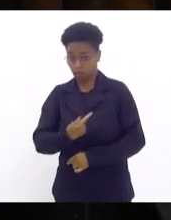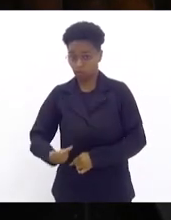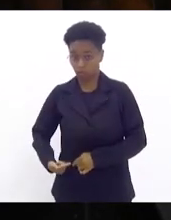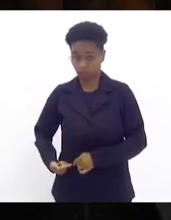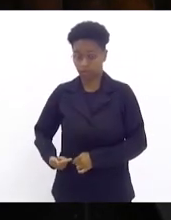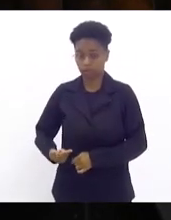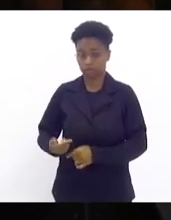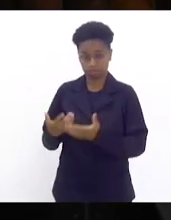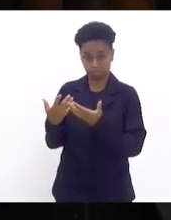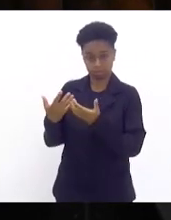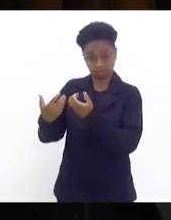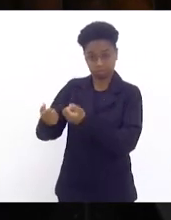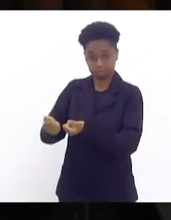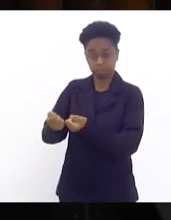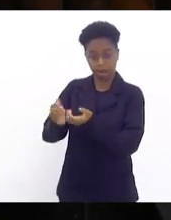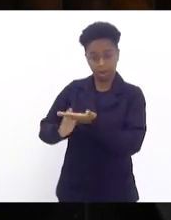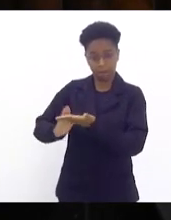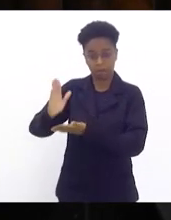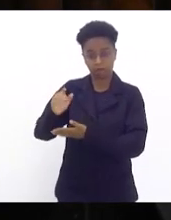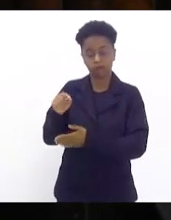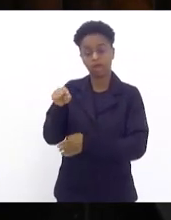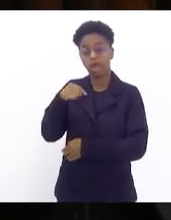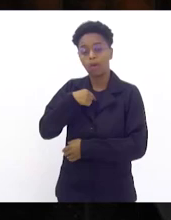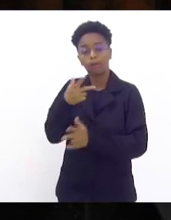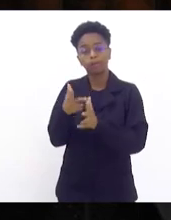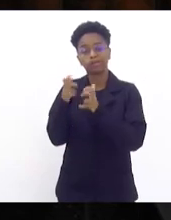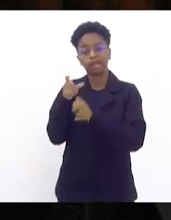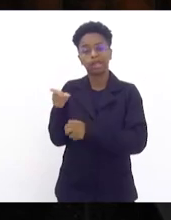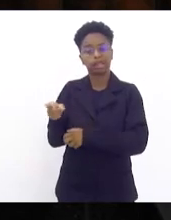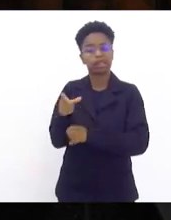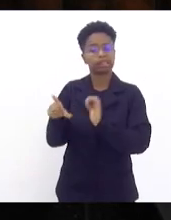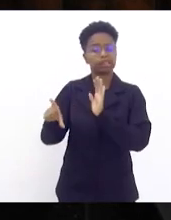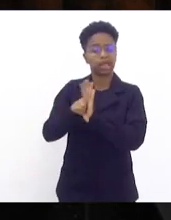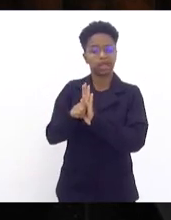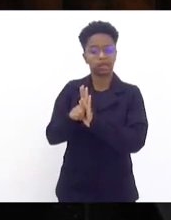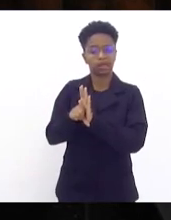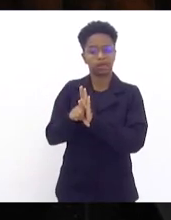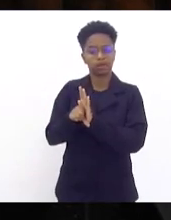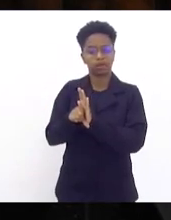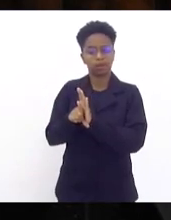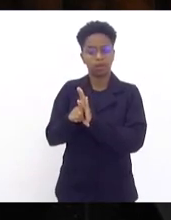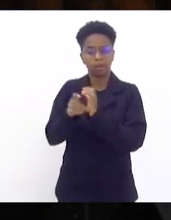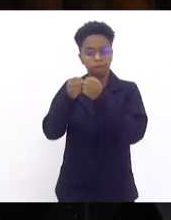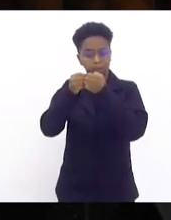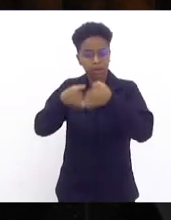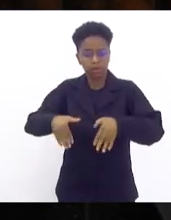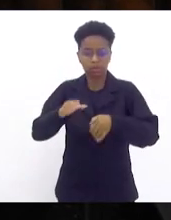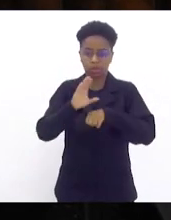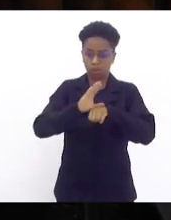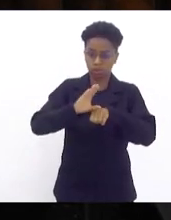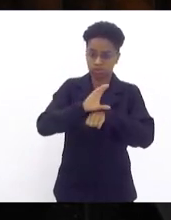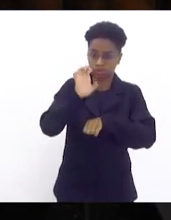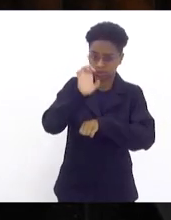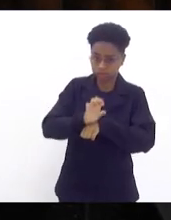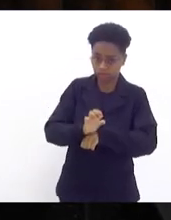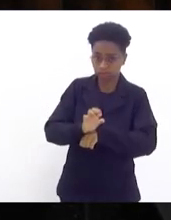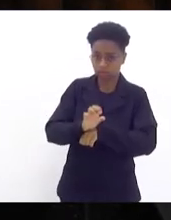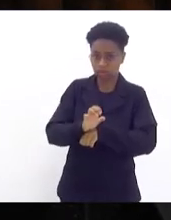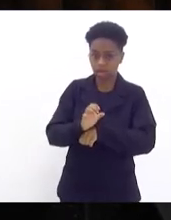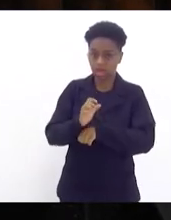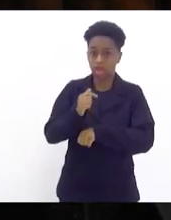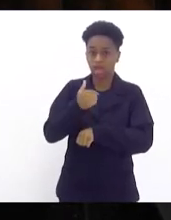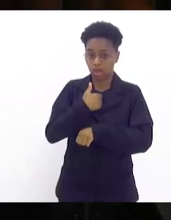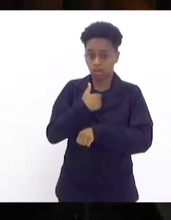e eu considero que essa lei ofende a constituição do estado eu